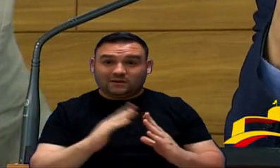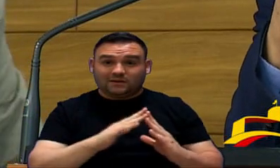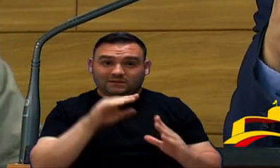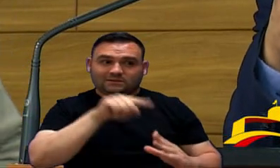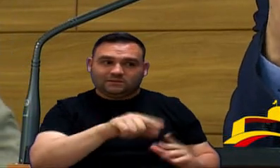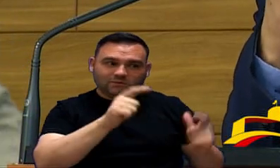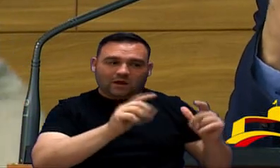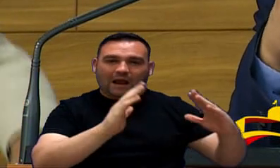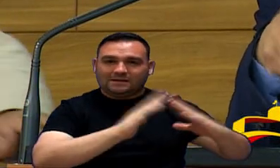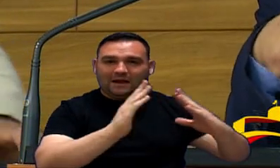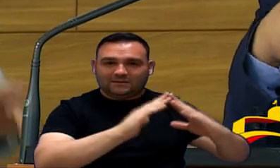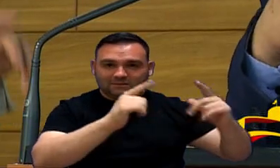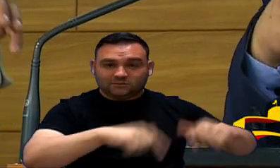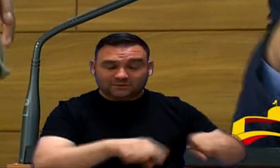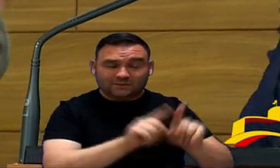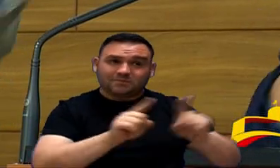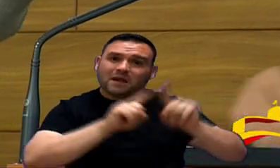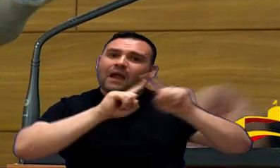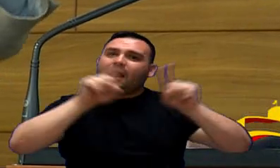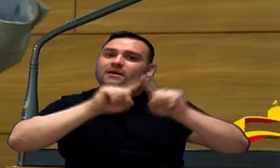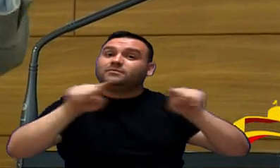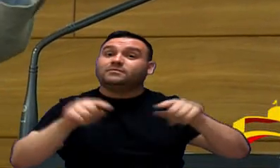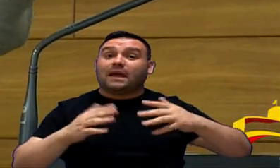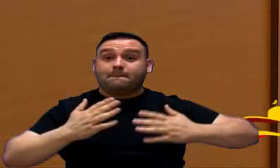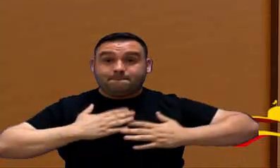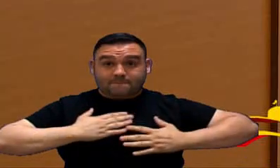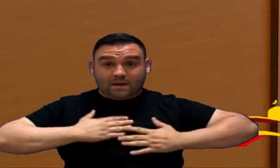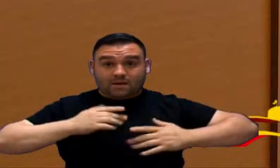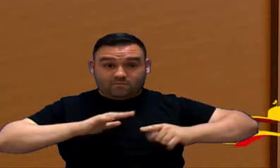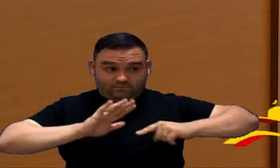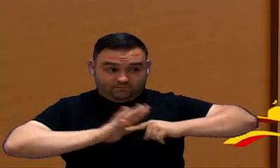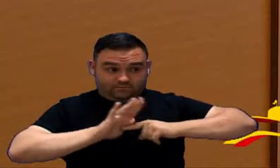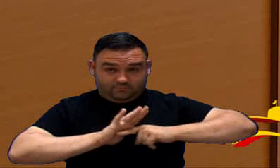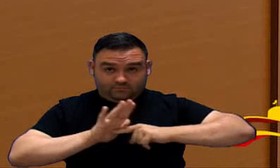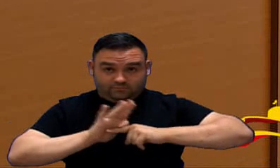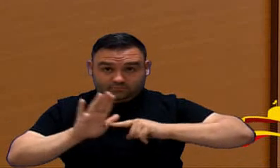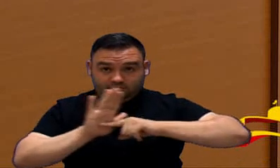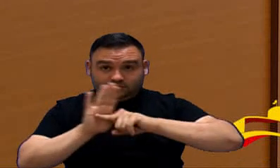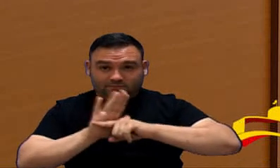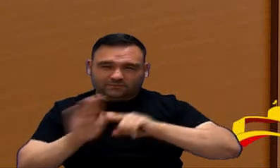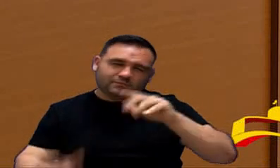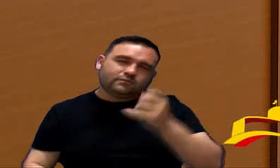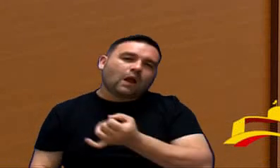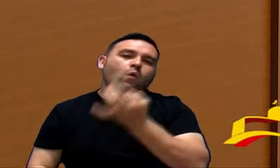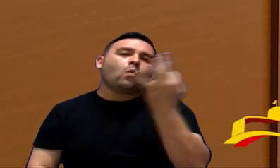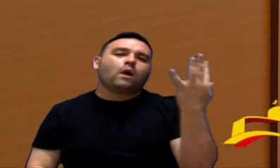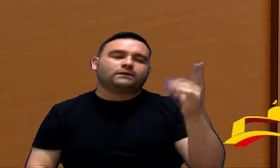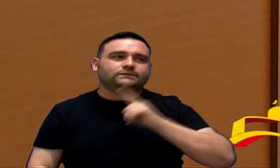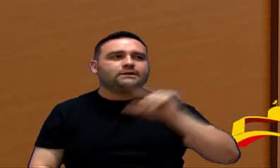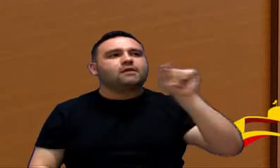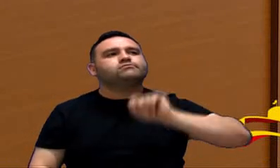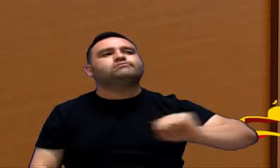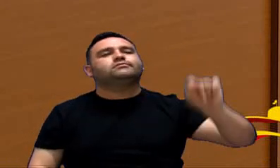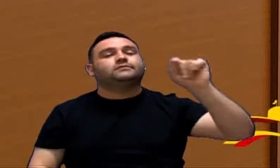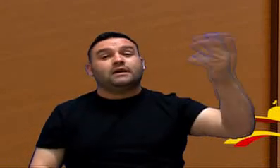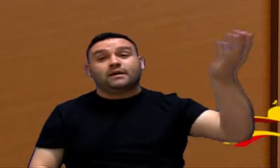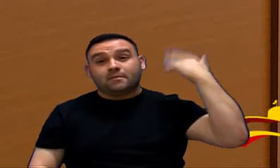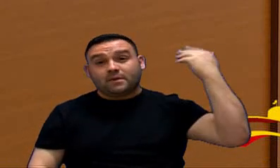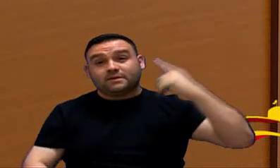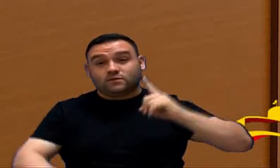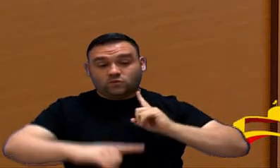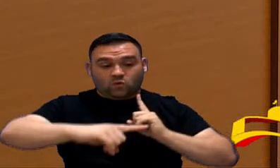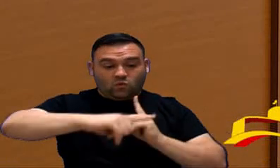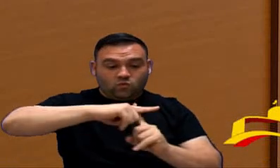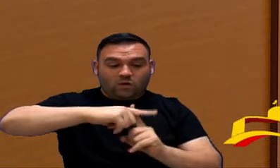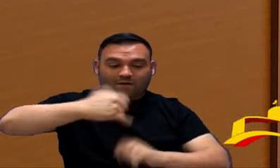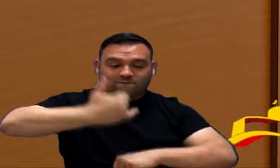briga, cobra, já fizemos requerimento. Eu tenho um levantamento meu. Eu tenho um levantamento meu. Sabe de quantos espalhados para a cidade? Desde a Cruz de